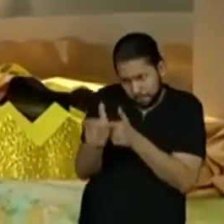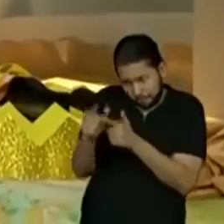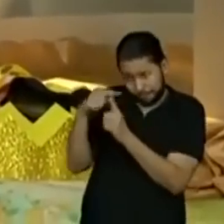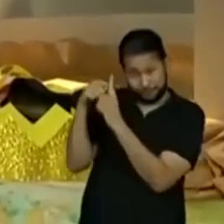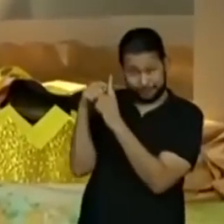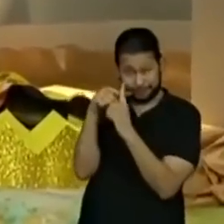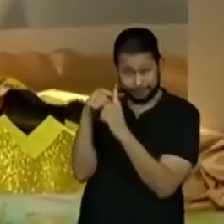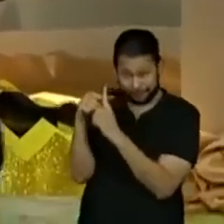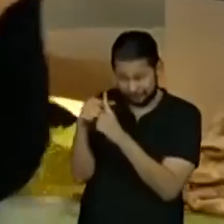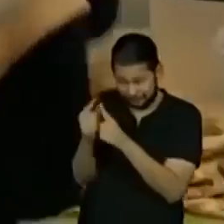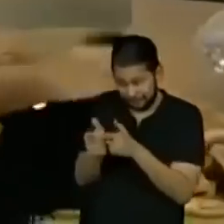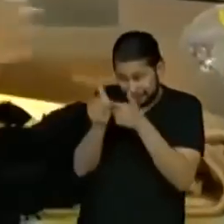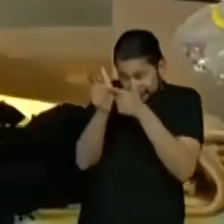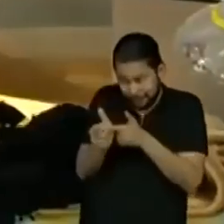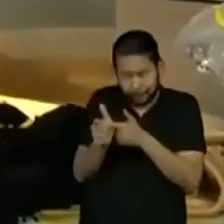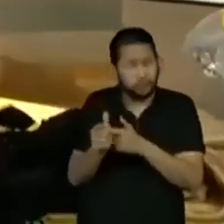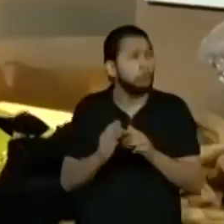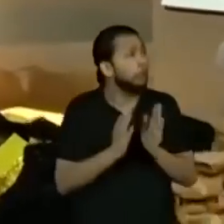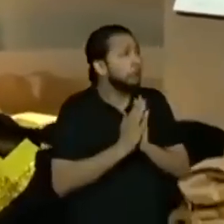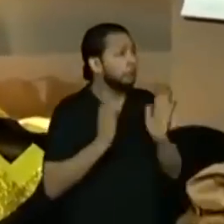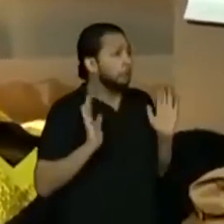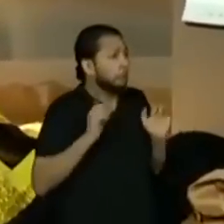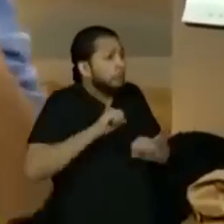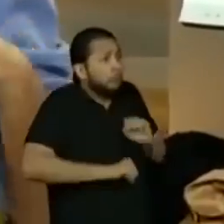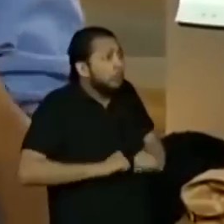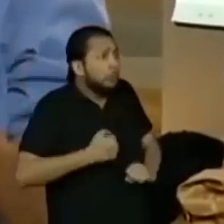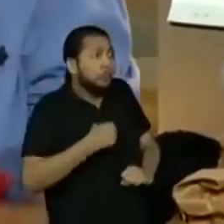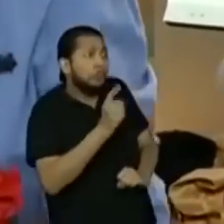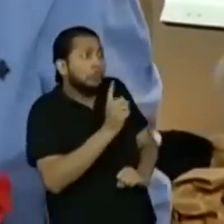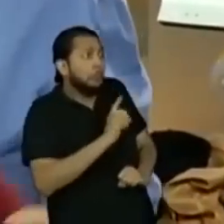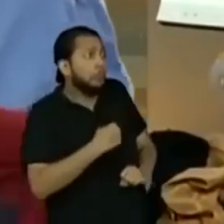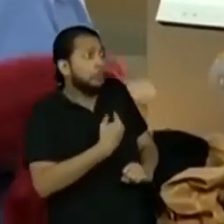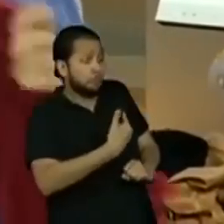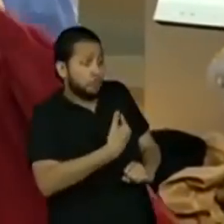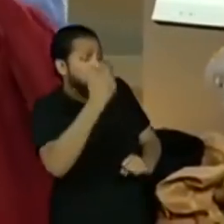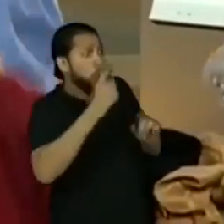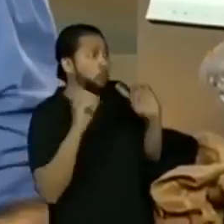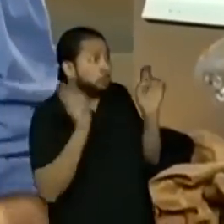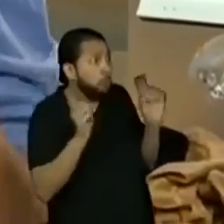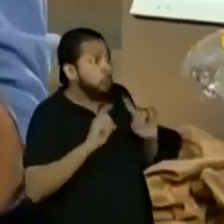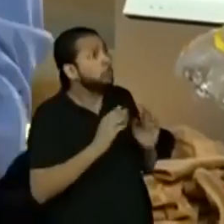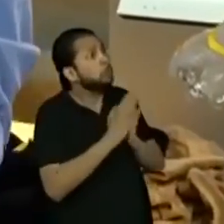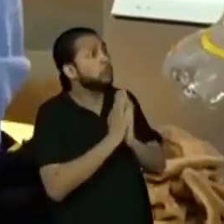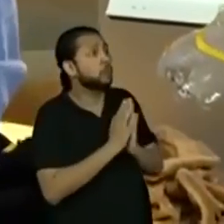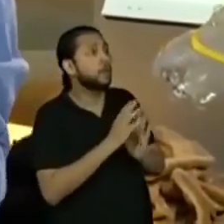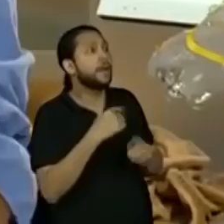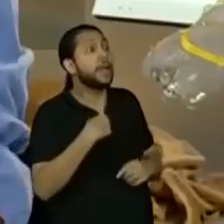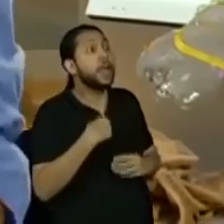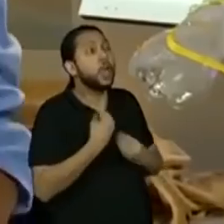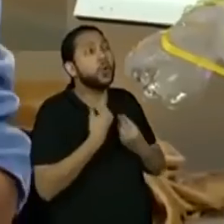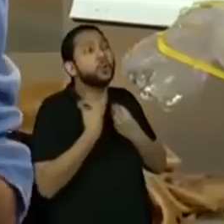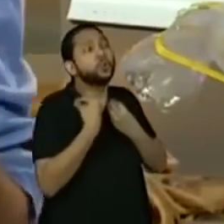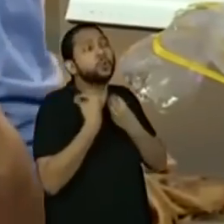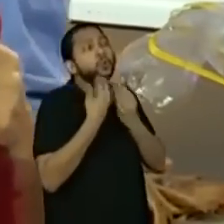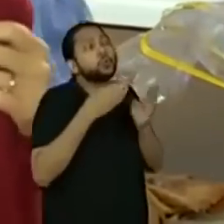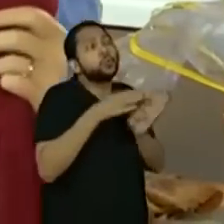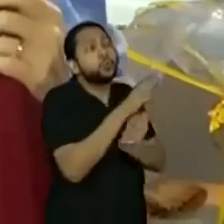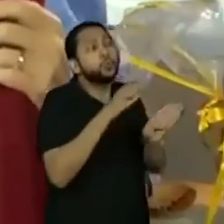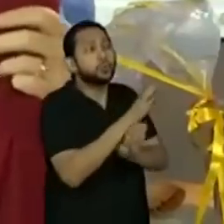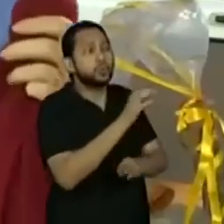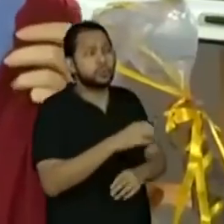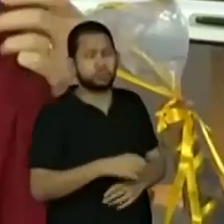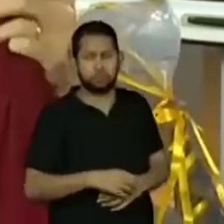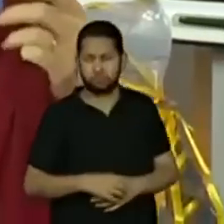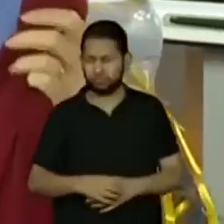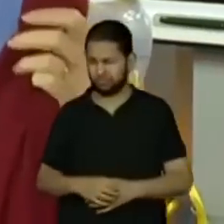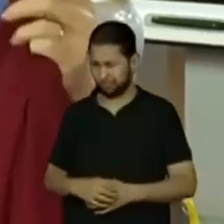A raposa então disse assim: por favor, não me mates, que te dou um conselho. Ele: o quê?